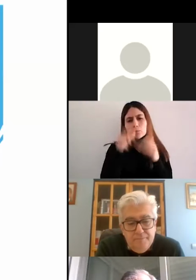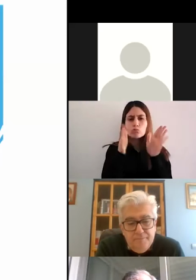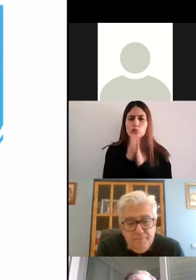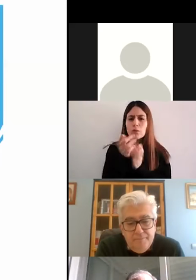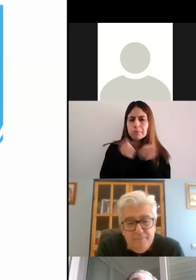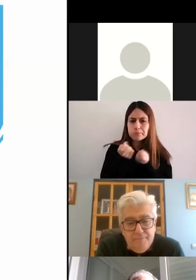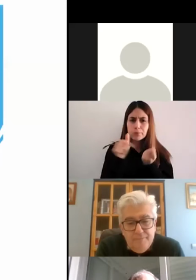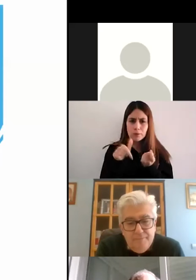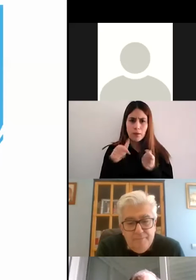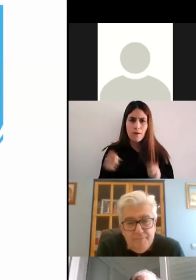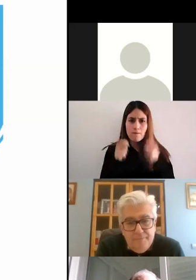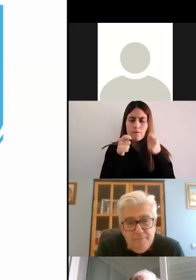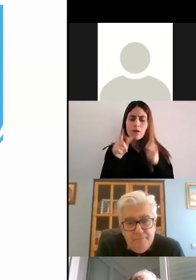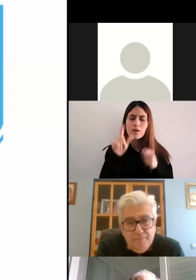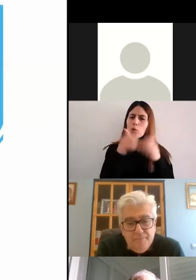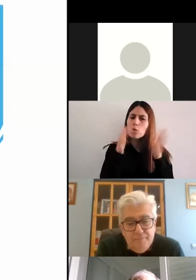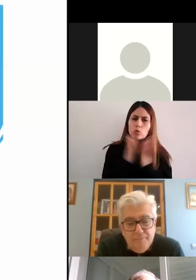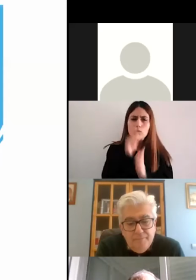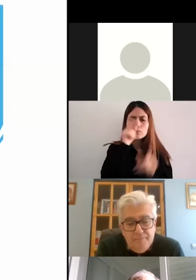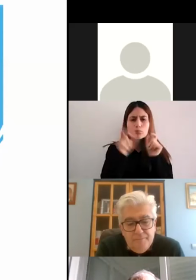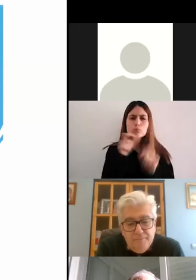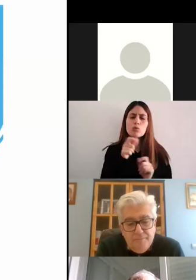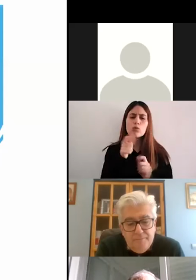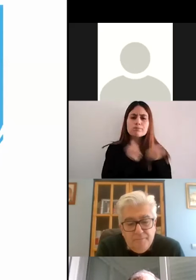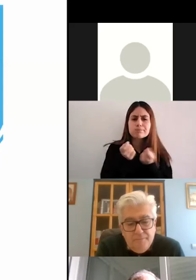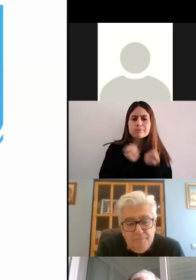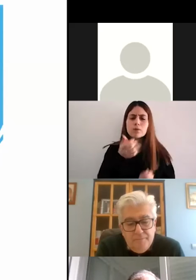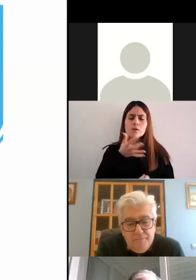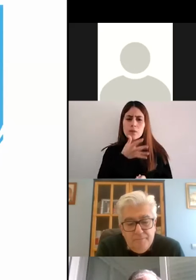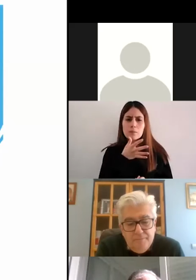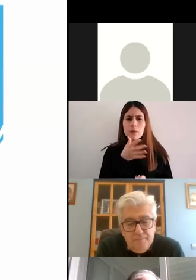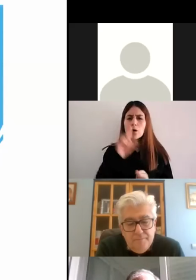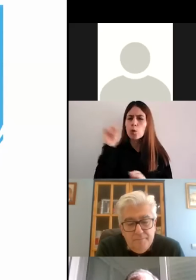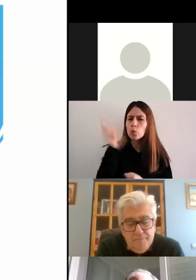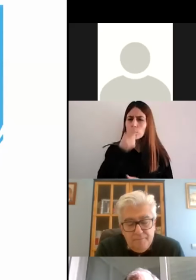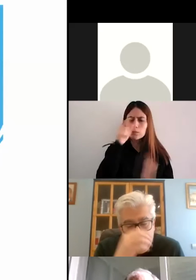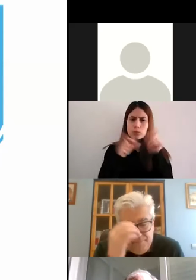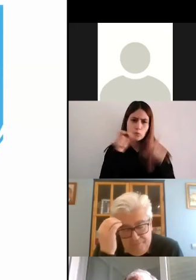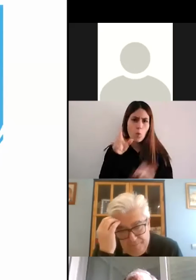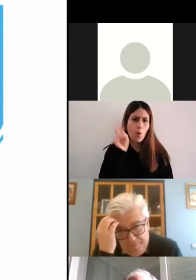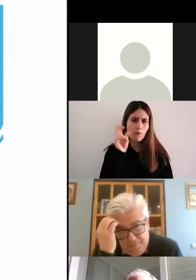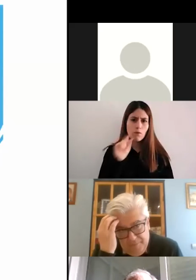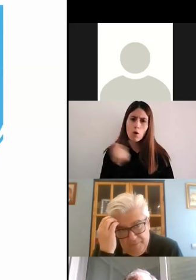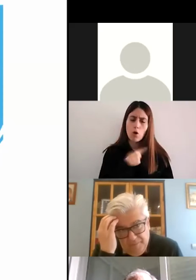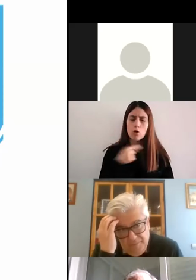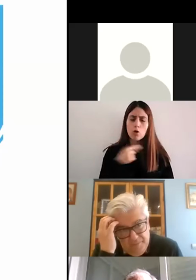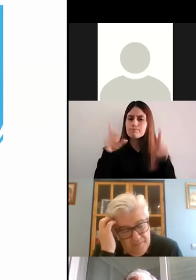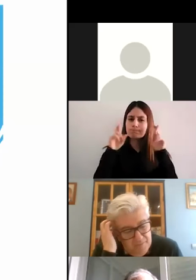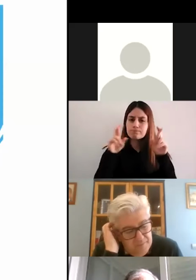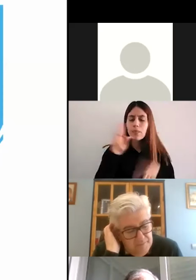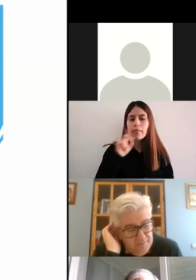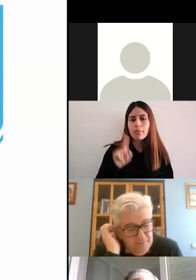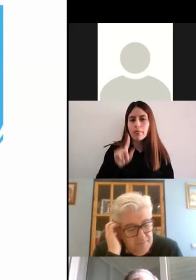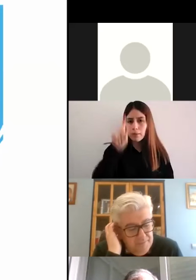todos aqueles, desde os moderadores, os oradores e todos os que nos estão a ouvir, desejar um excelente